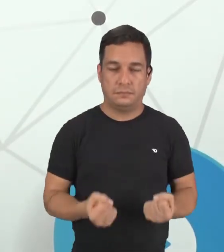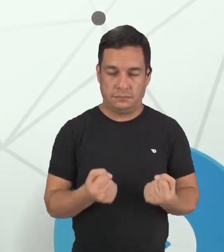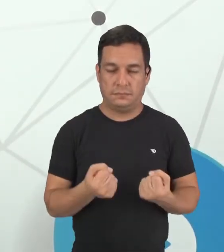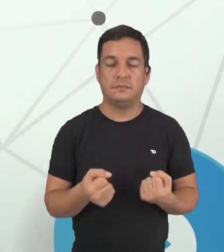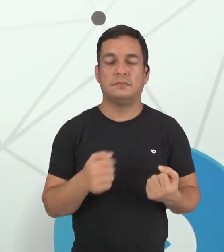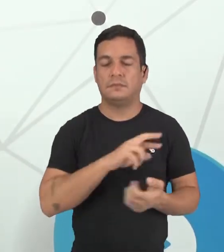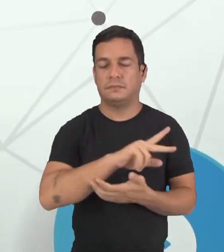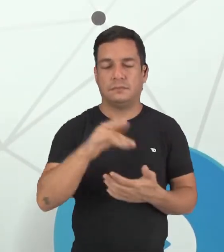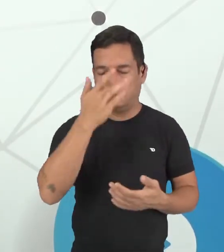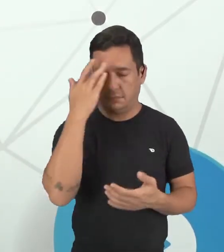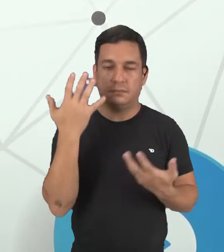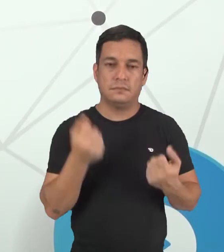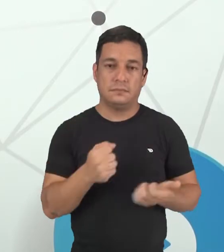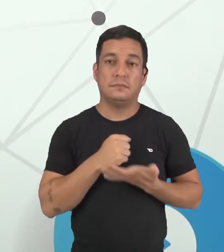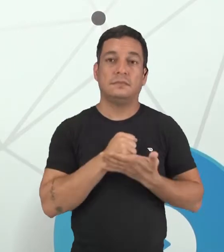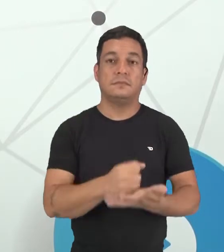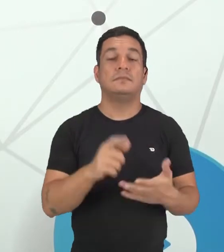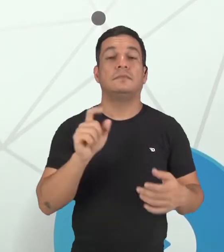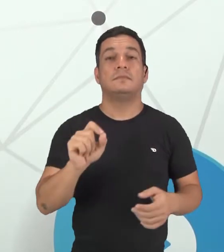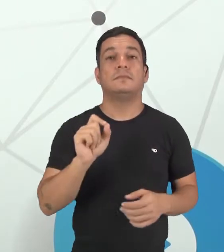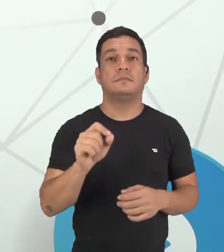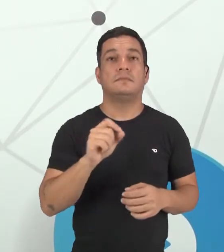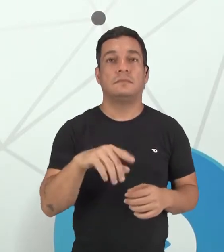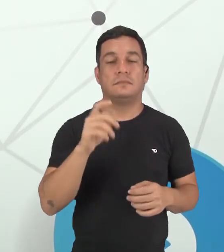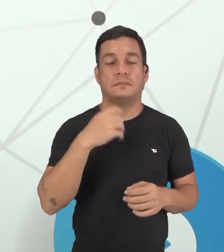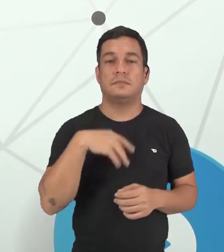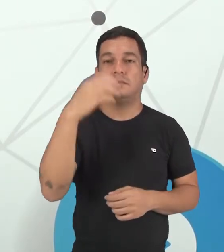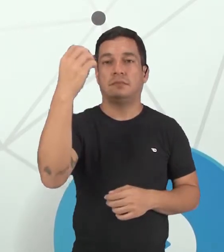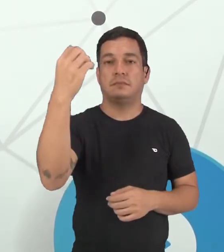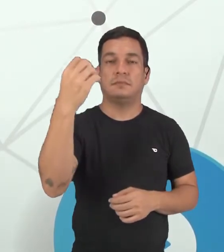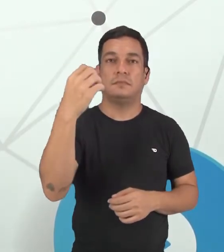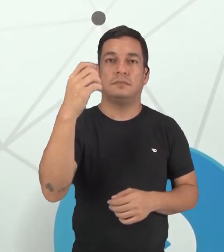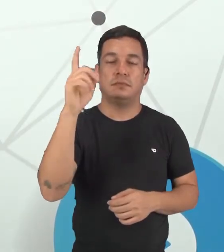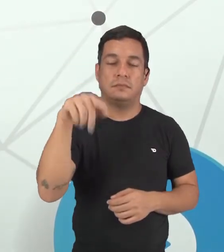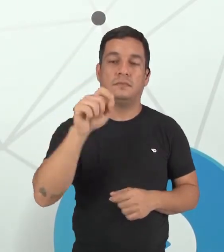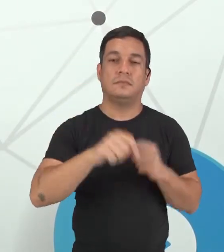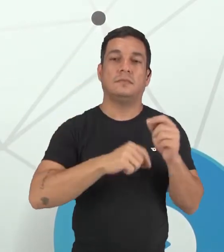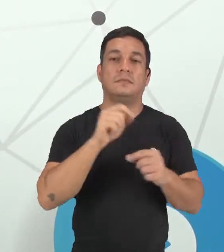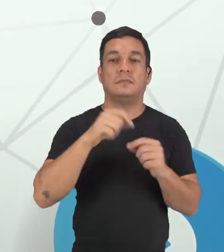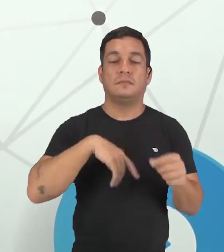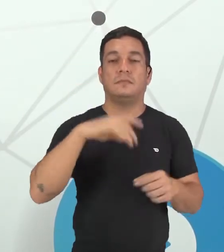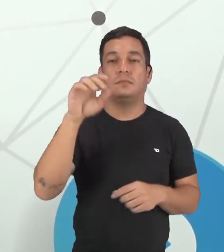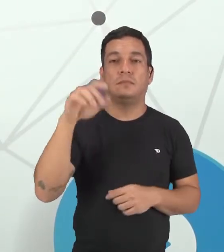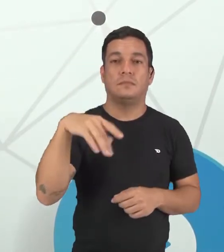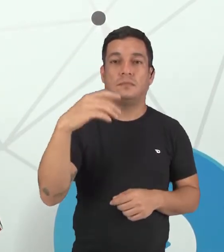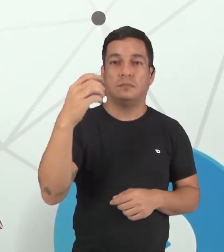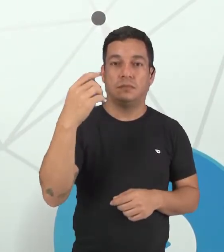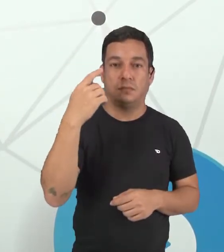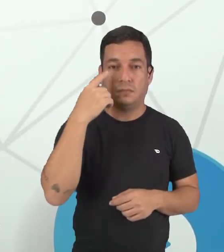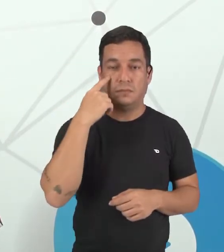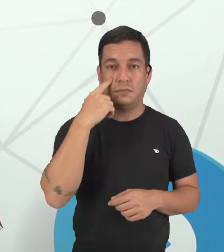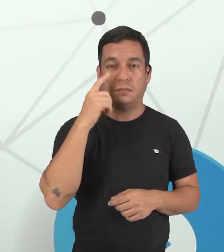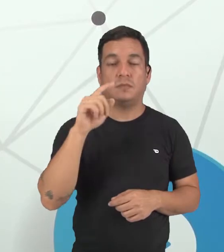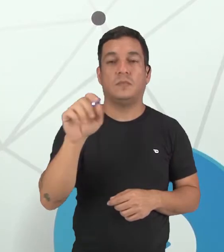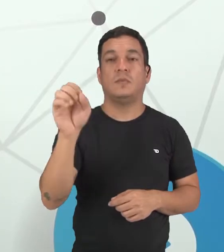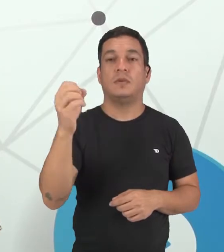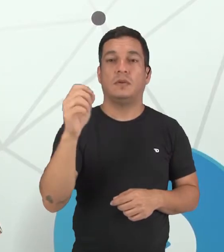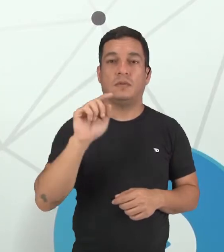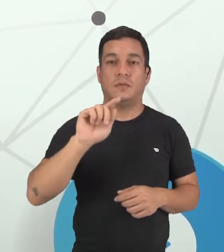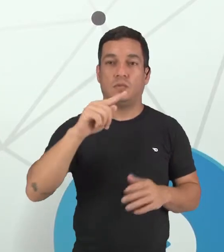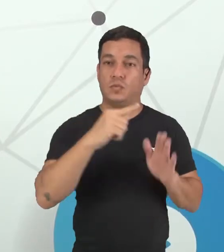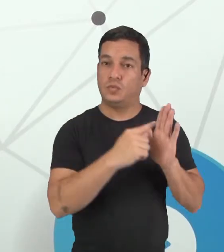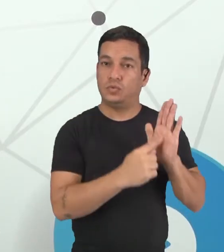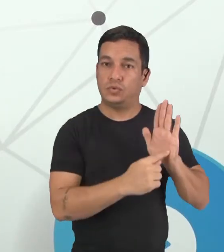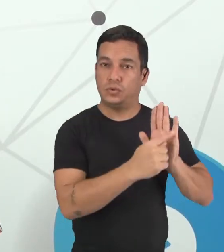pessoas aderiram e estão apoiando, que é a campanha do Sinal Vermelho. Aquela campanha em que a mulher ela pode colocar um